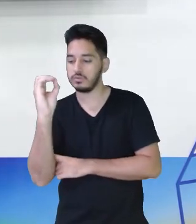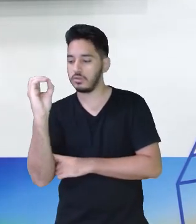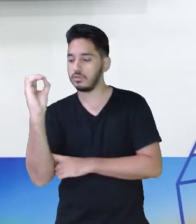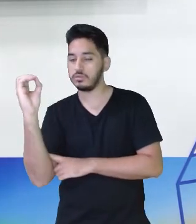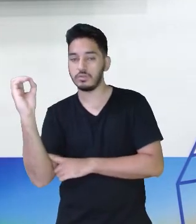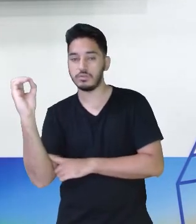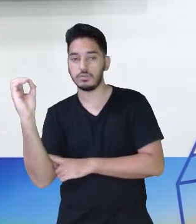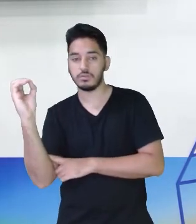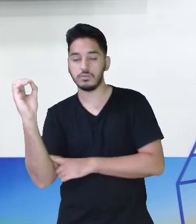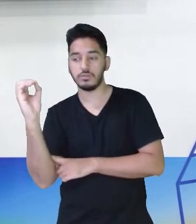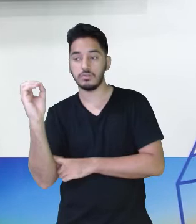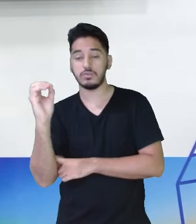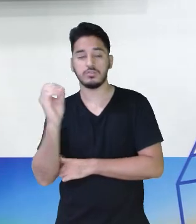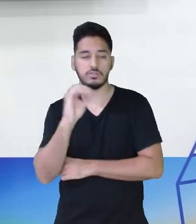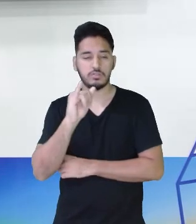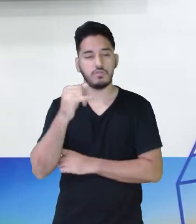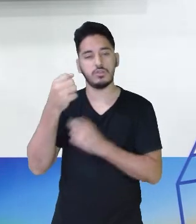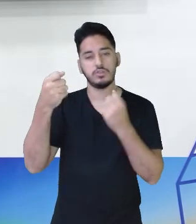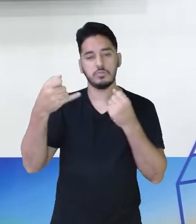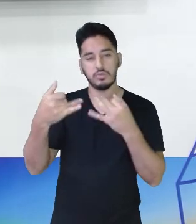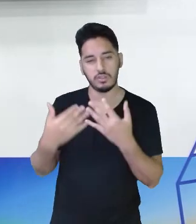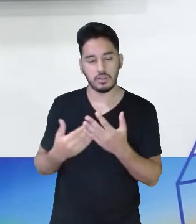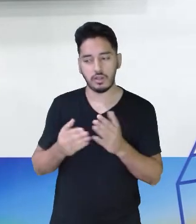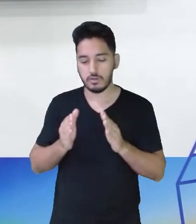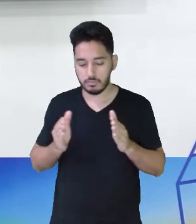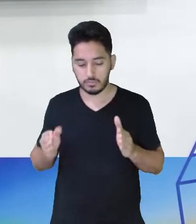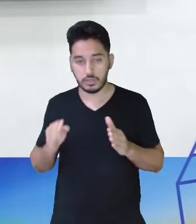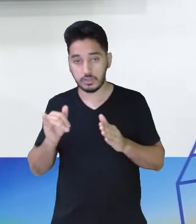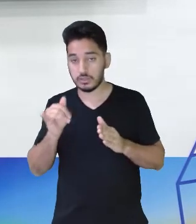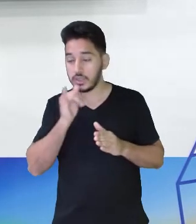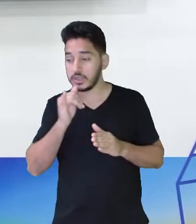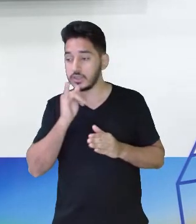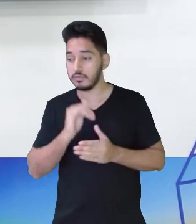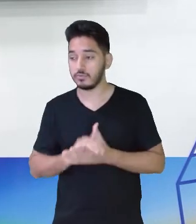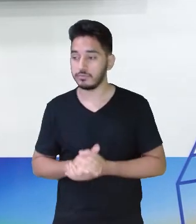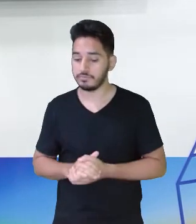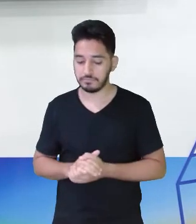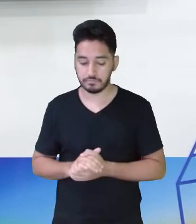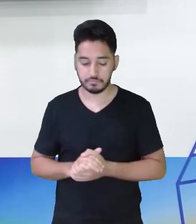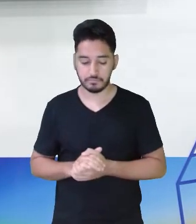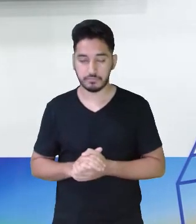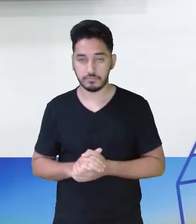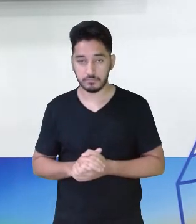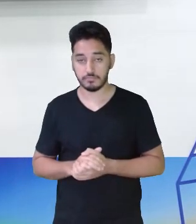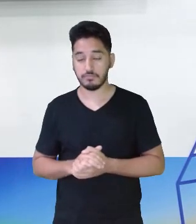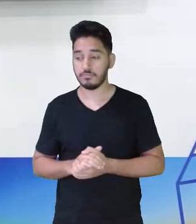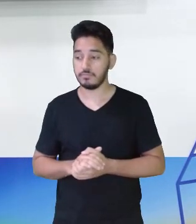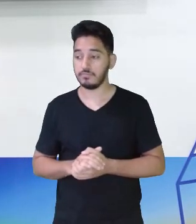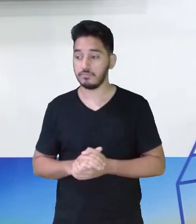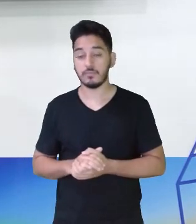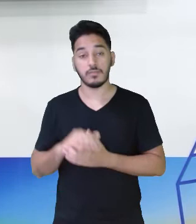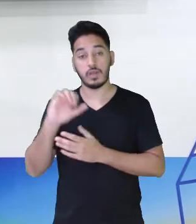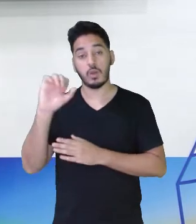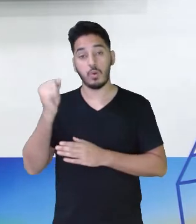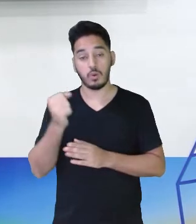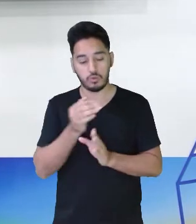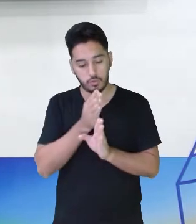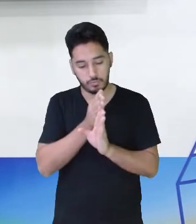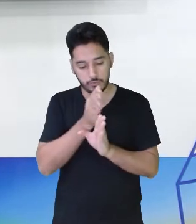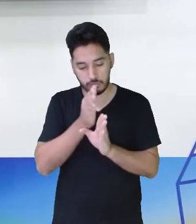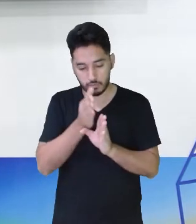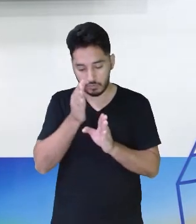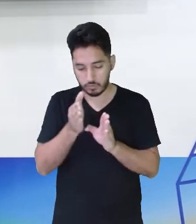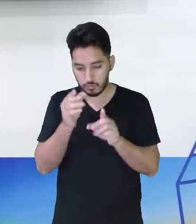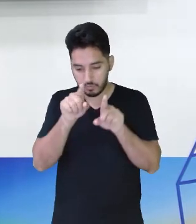das dezenas, representando o nosso material, é como se eu tivesse 8 palitinhos